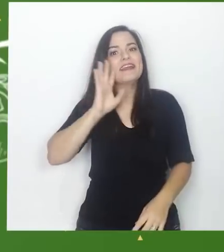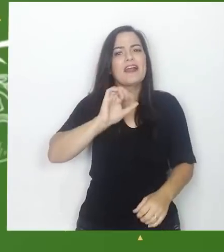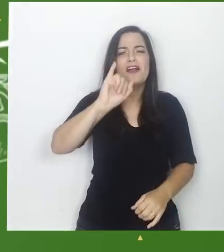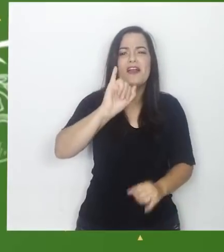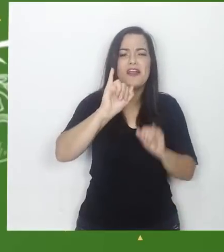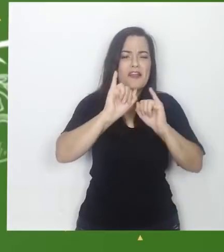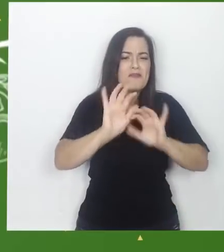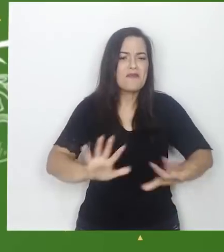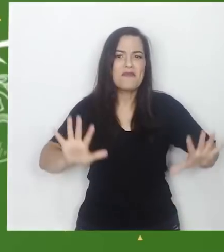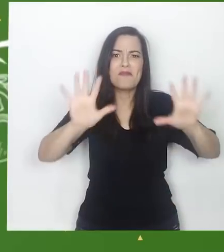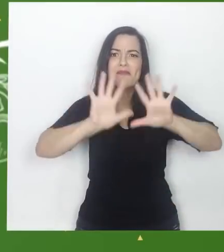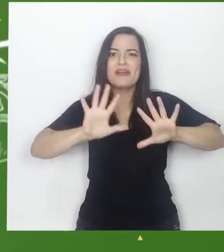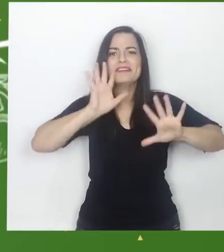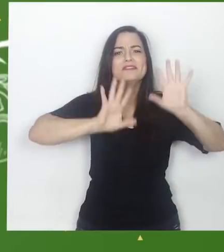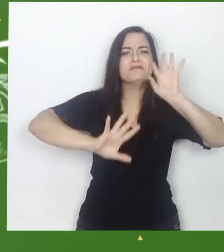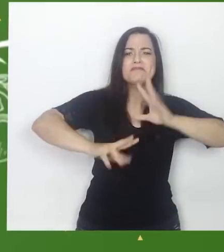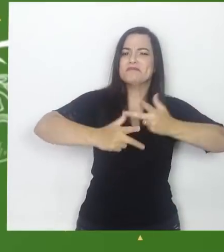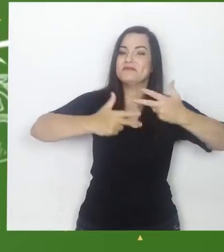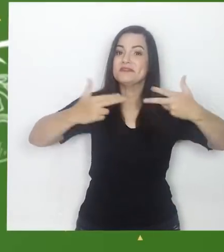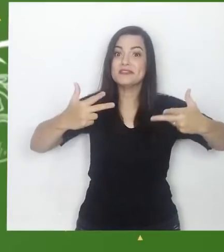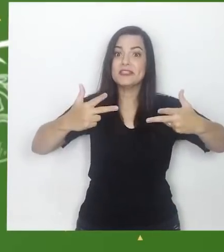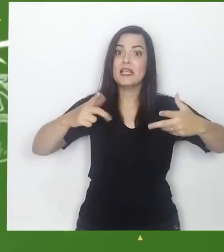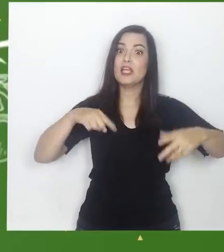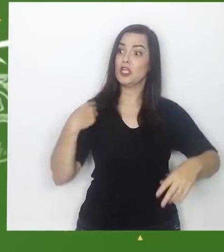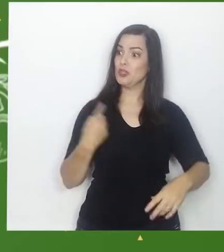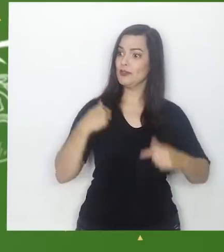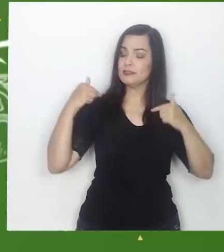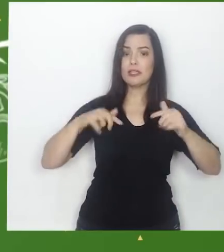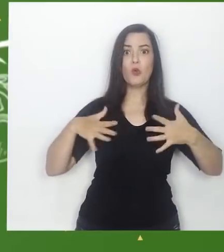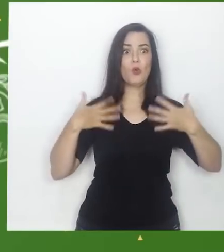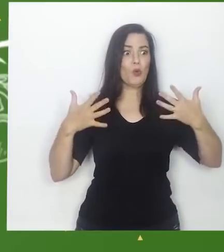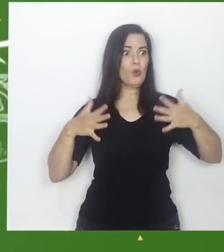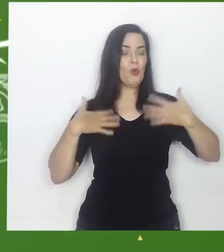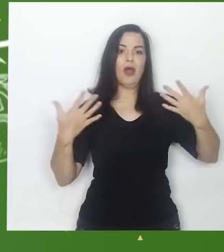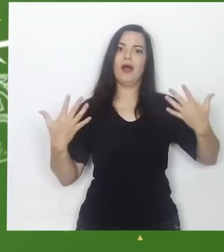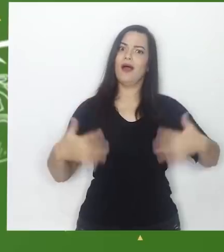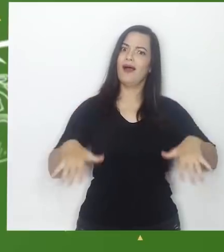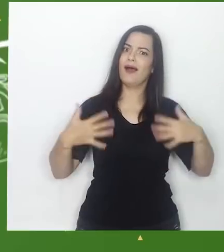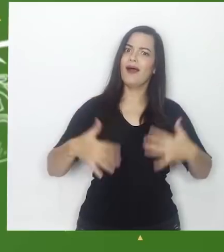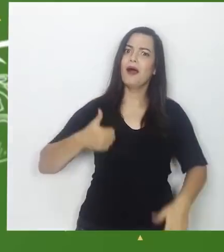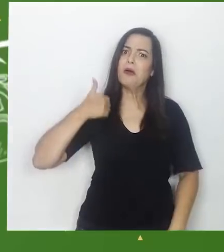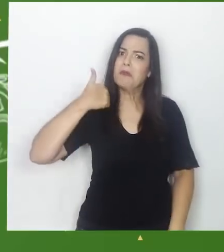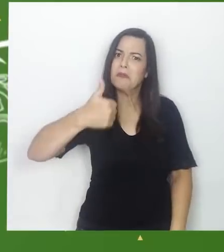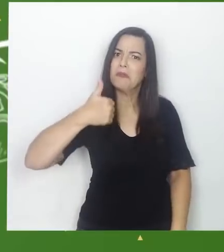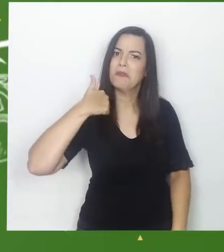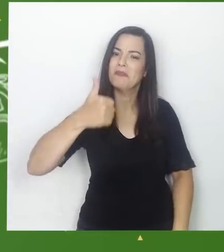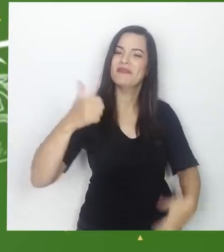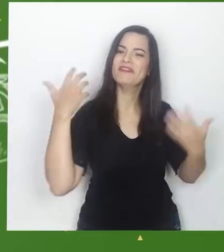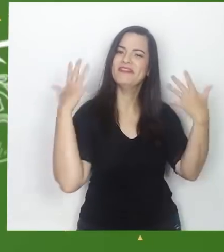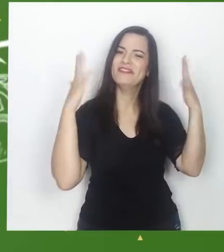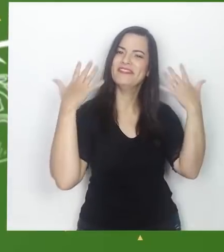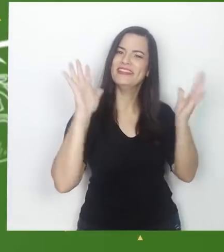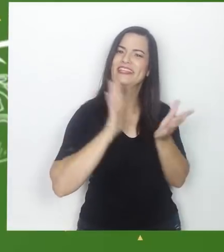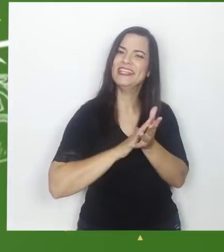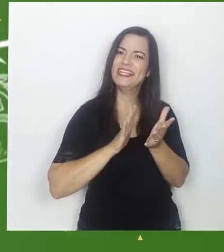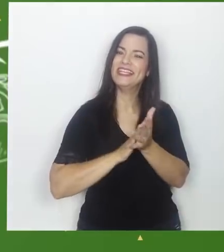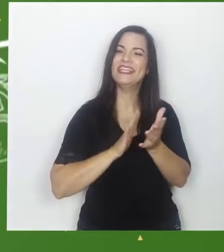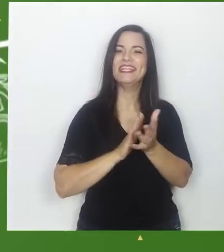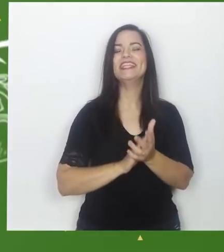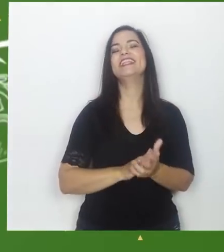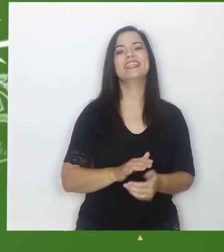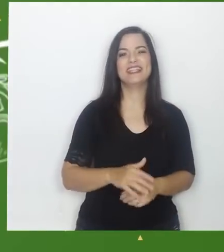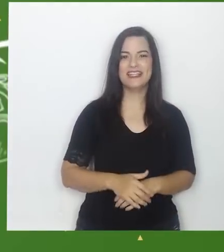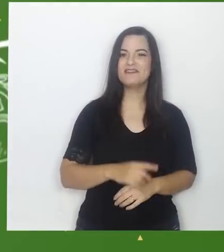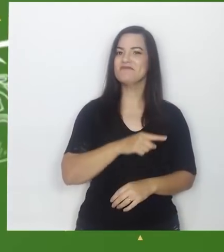vocês surpreenderam todos nós de maneira muito positiva e ficamos muito felizes com os resultados.